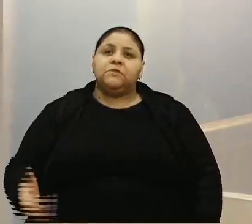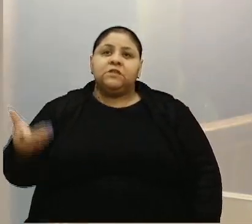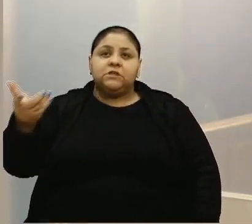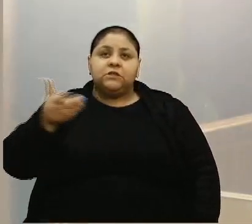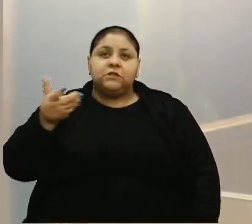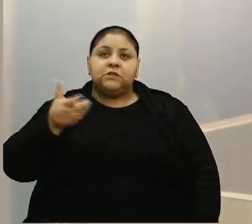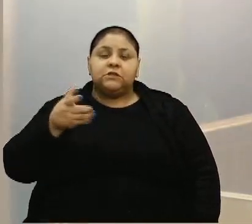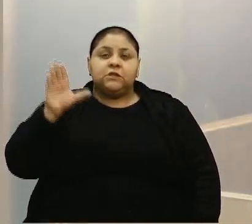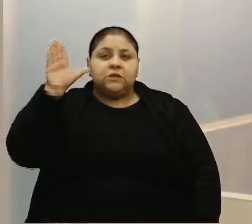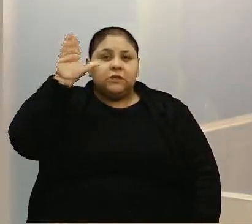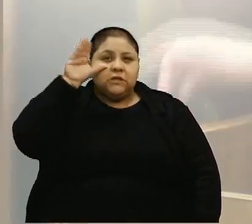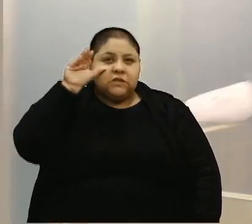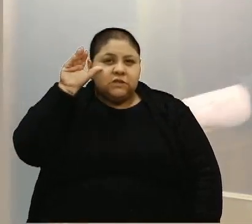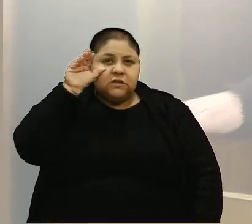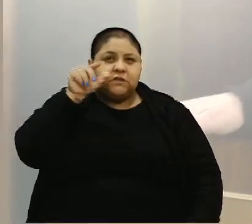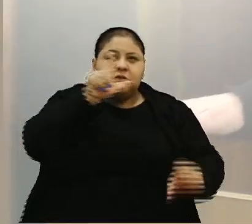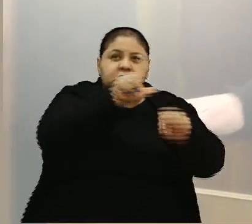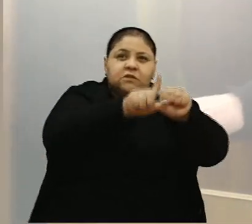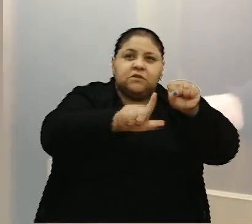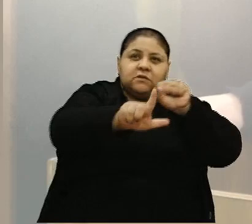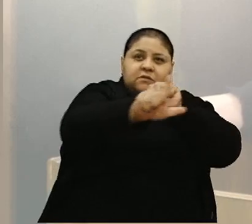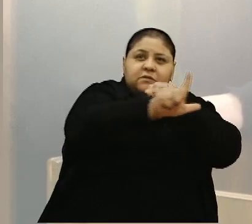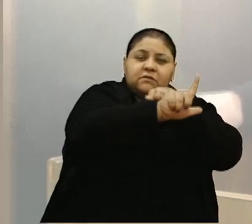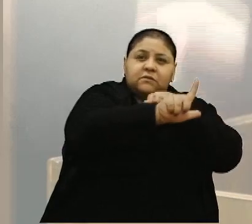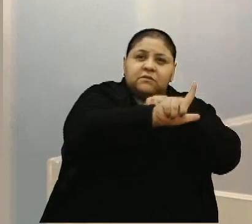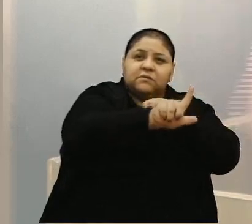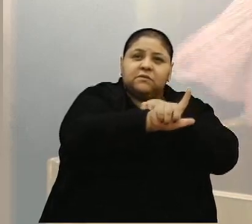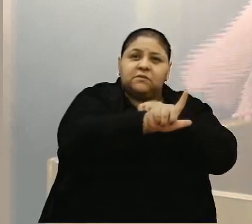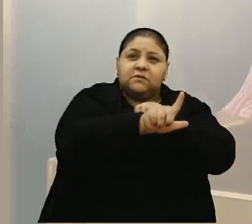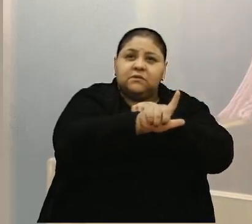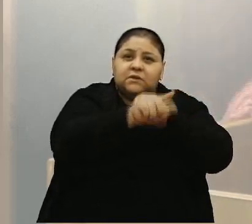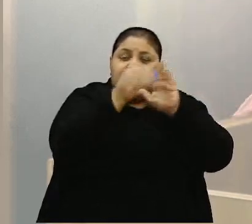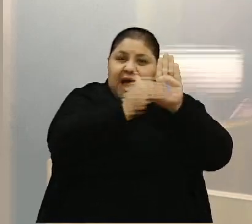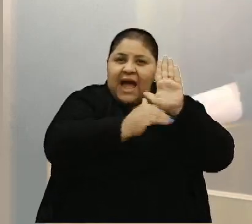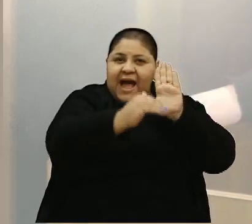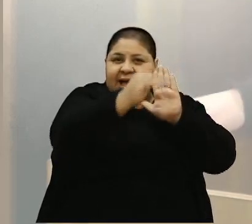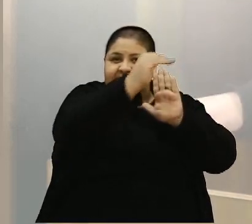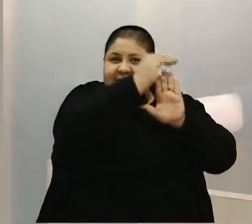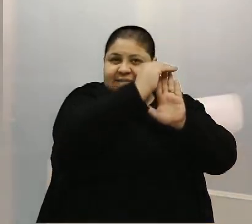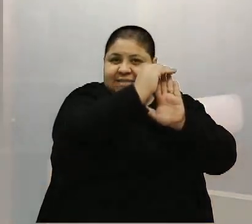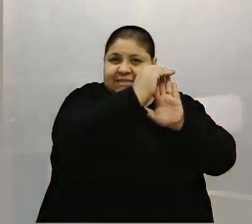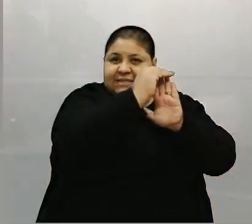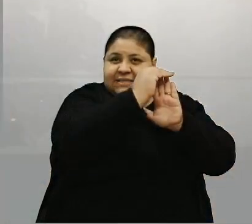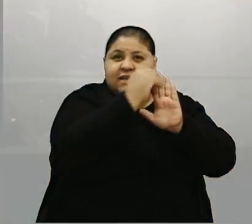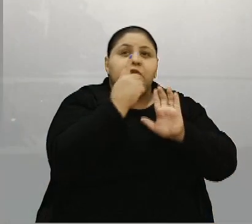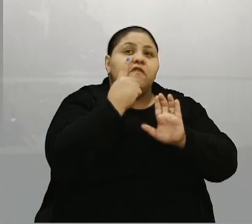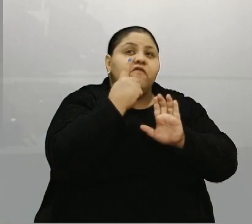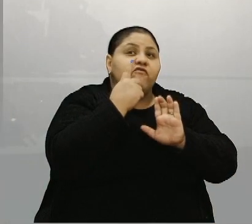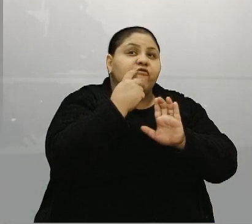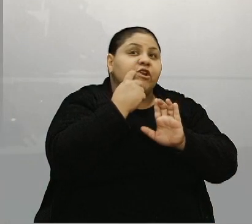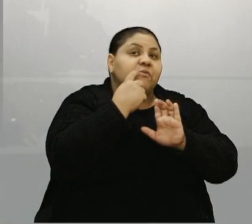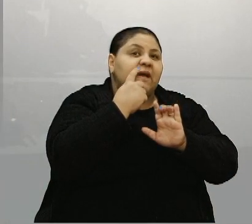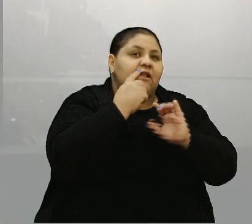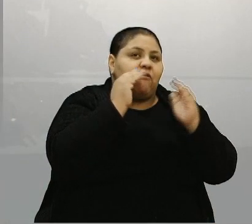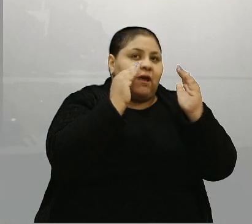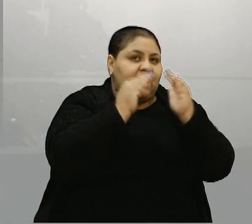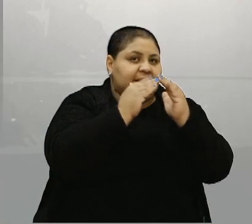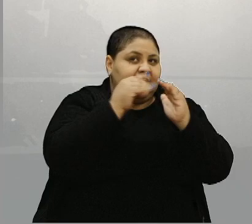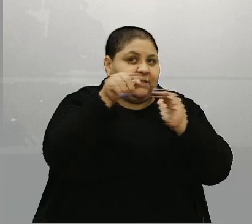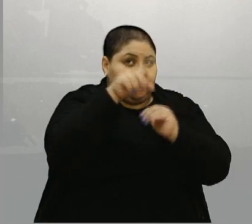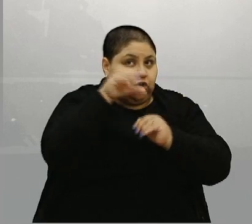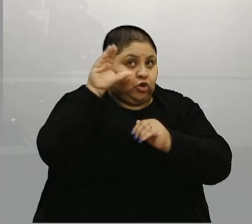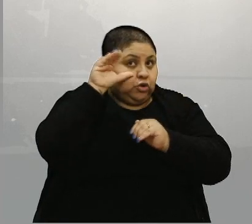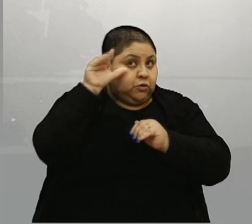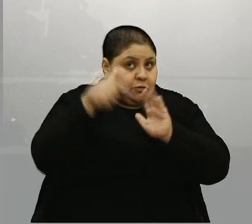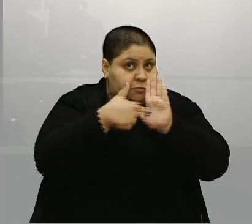vocês observem aquele loteamento que tem um pouco ali acima. Aquele ponto vermelho é a casa que nós estávamos observando, que